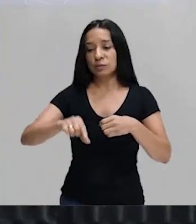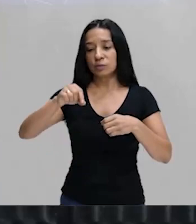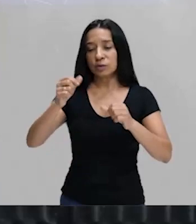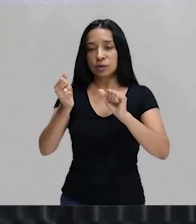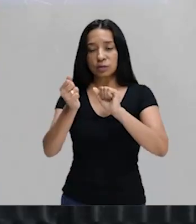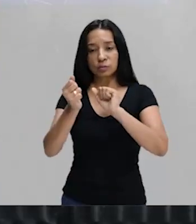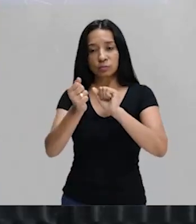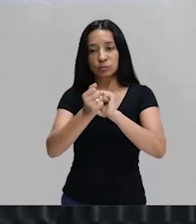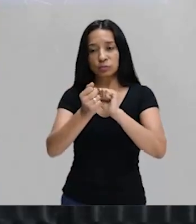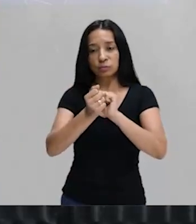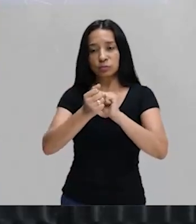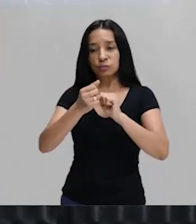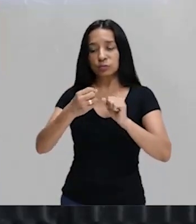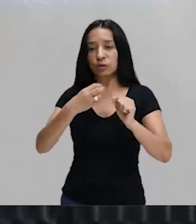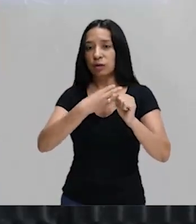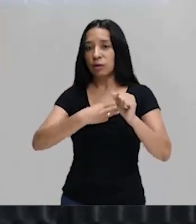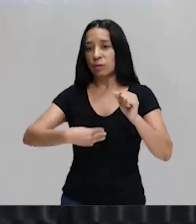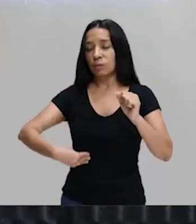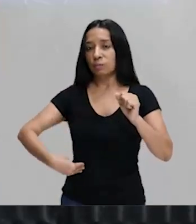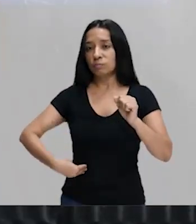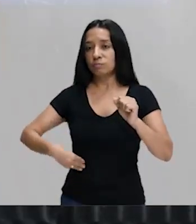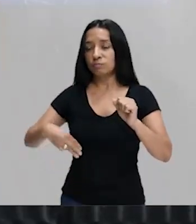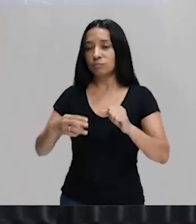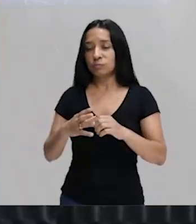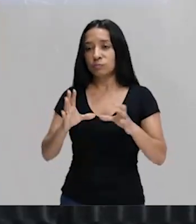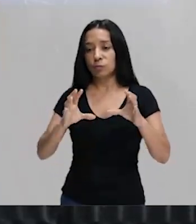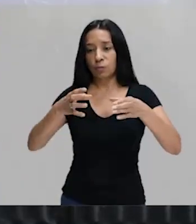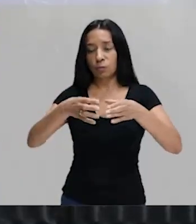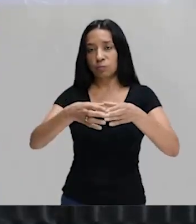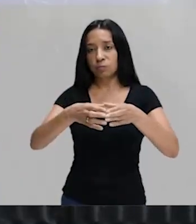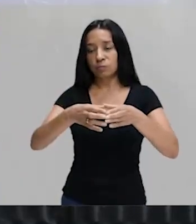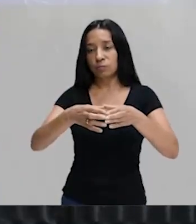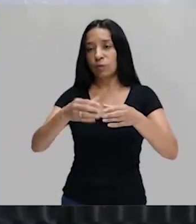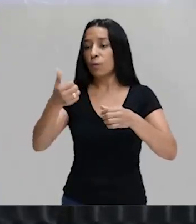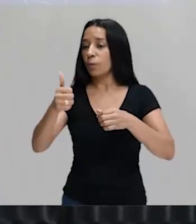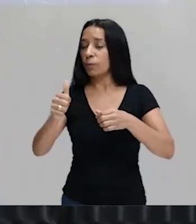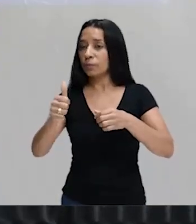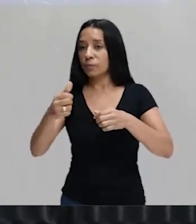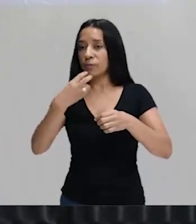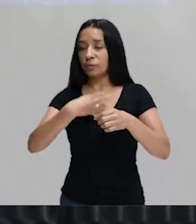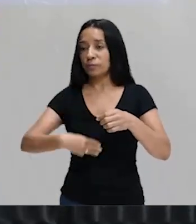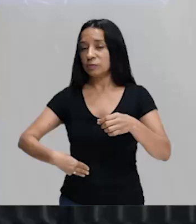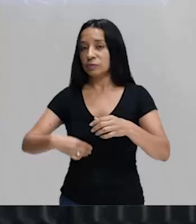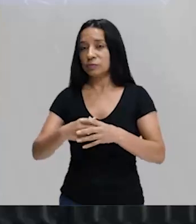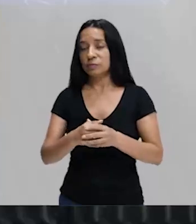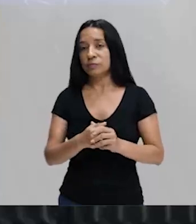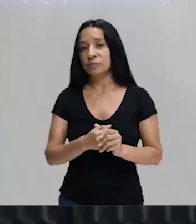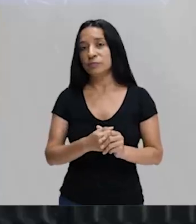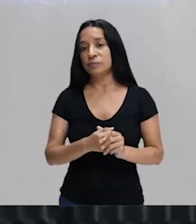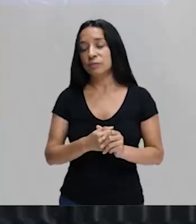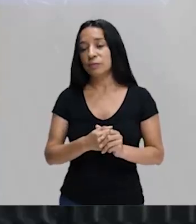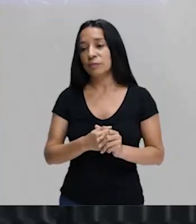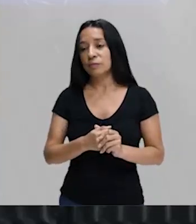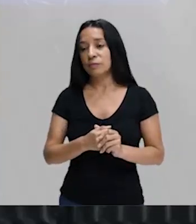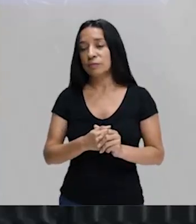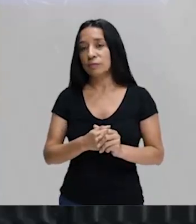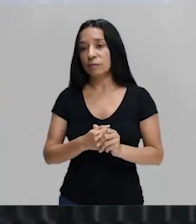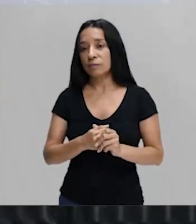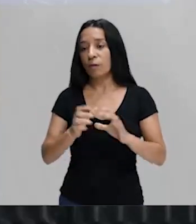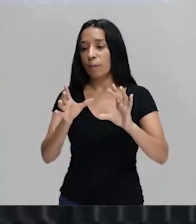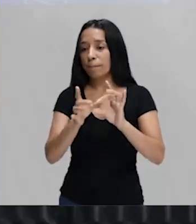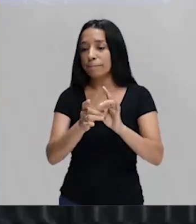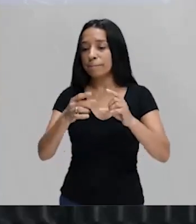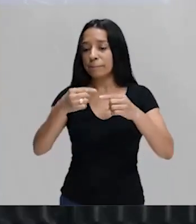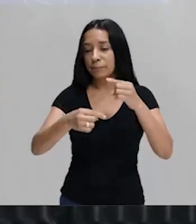ministério, foi esse presidente que seria o primeiro-ministro. Então, o parlamentarismo, onde Dom Pedro ele tem um controle